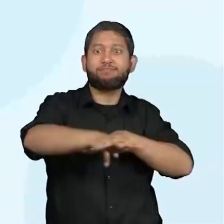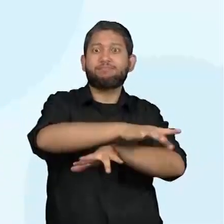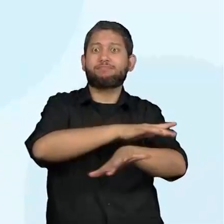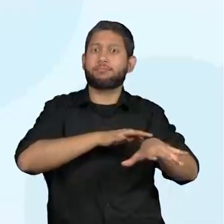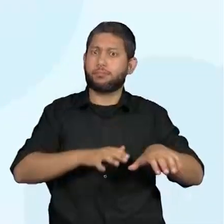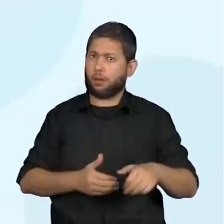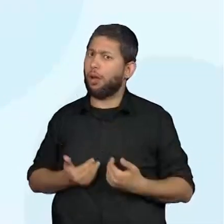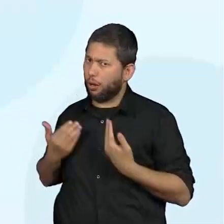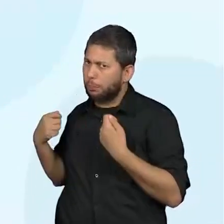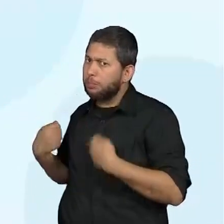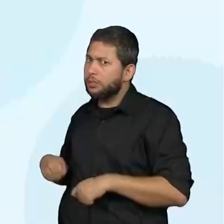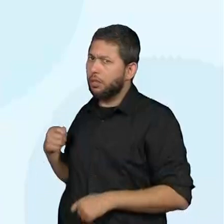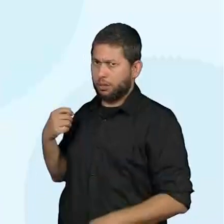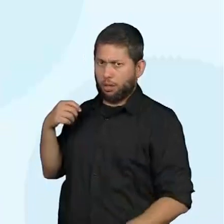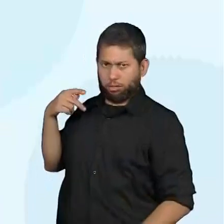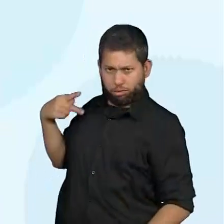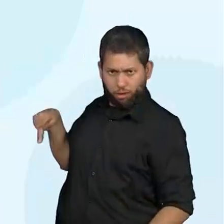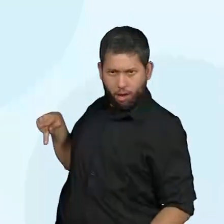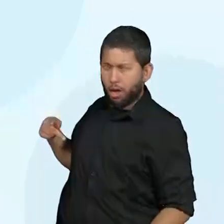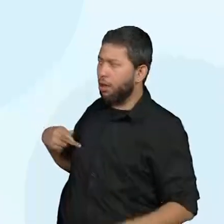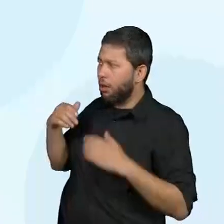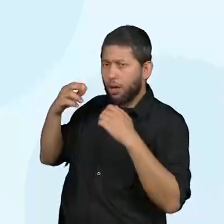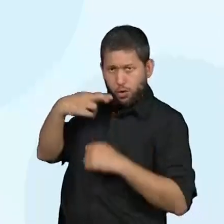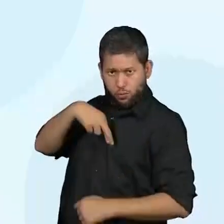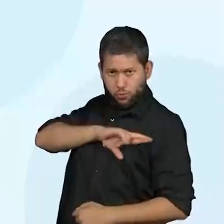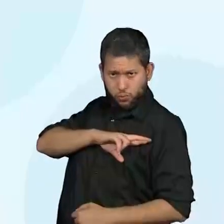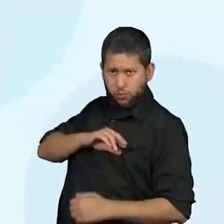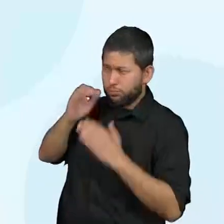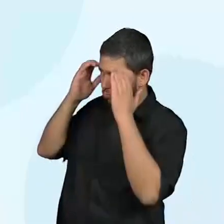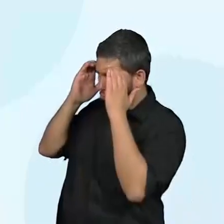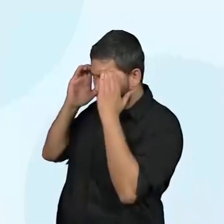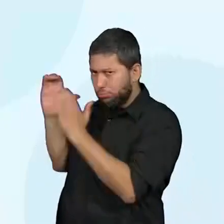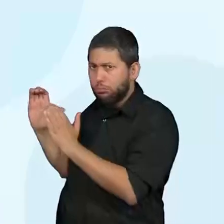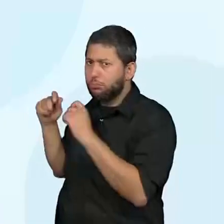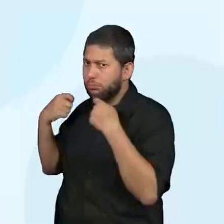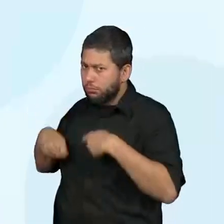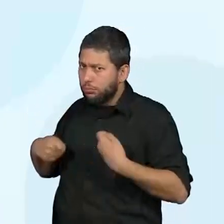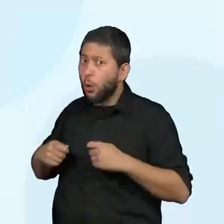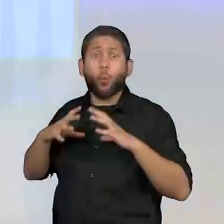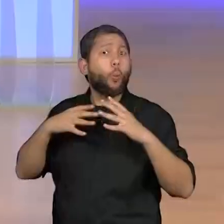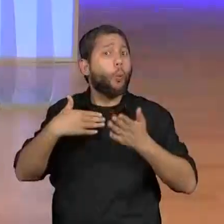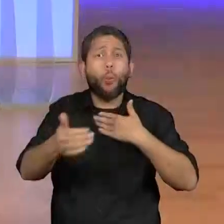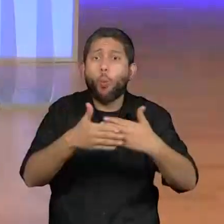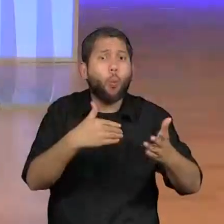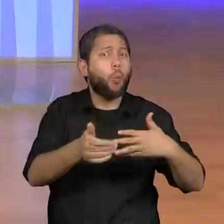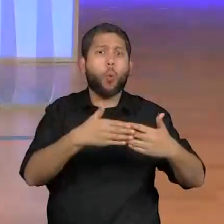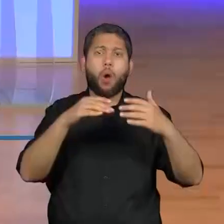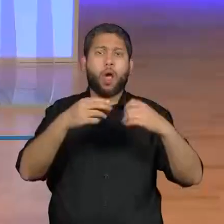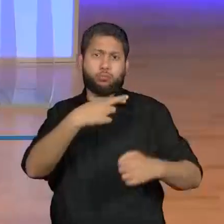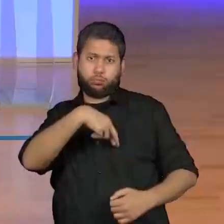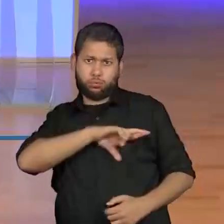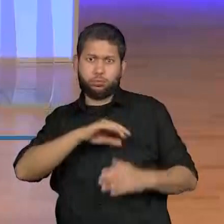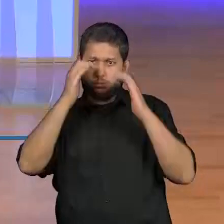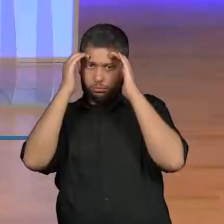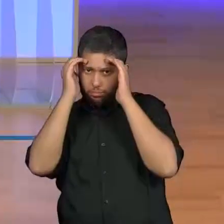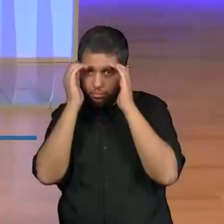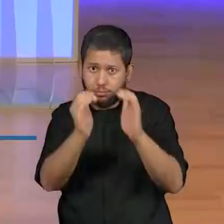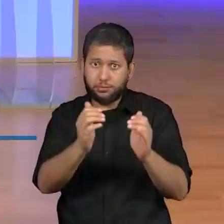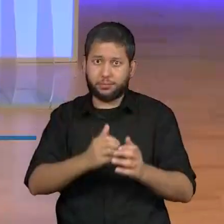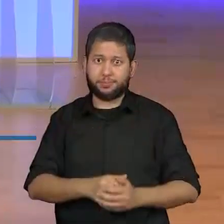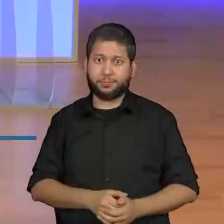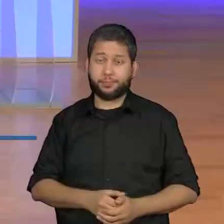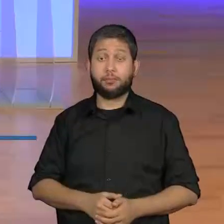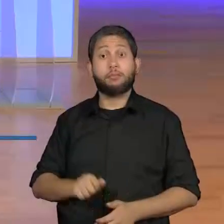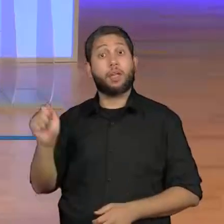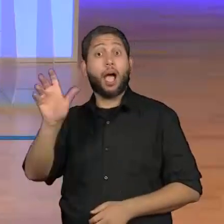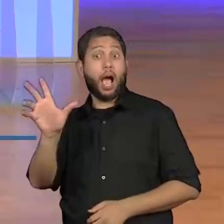africanos que também vieram há muito tempo para cá, trouxeram várias contribuições que fazem parte do nosso cotidiano até hoje. Os povos